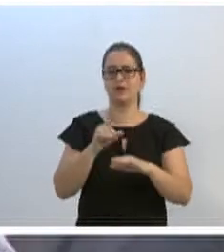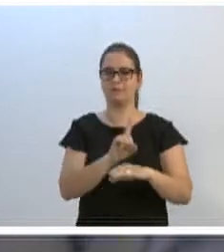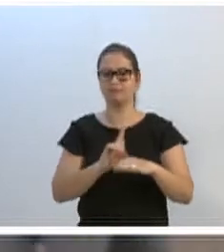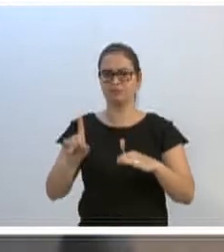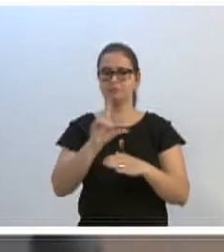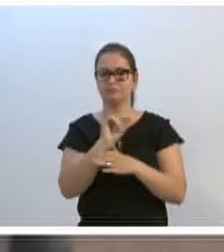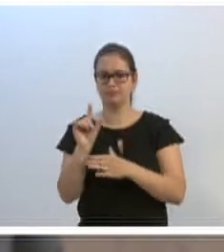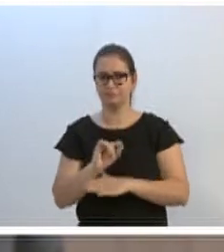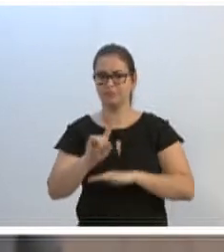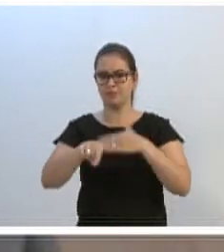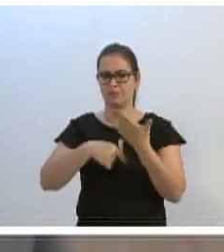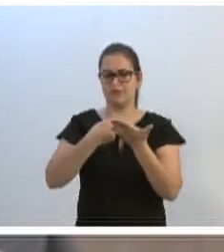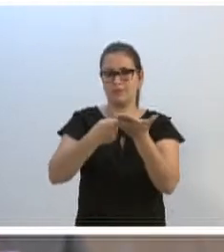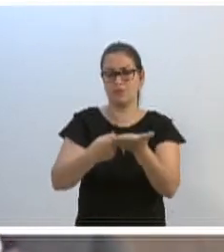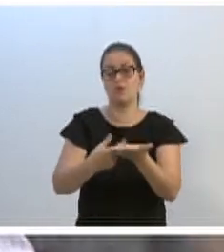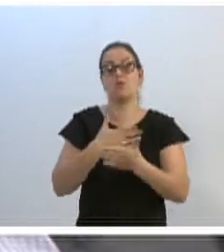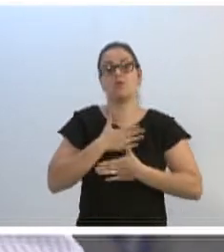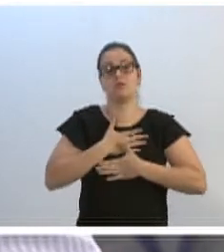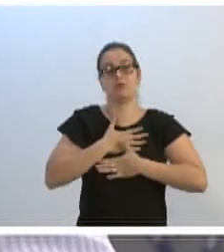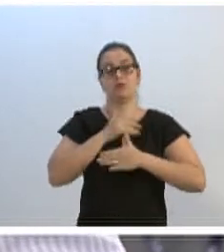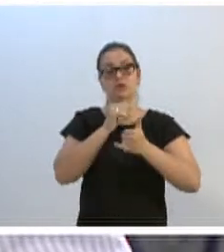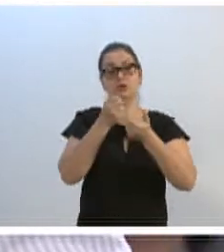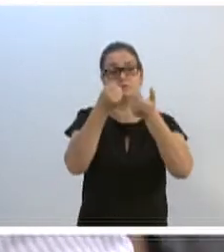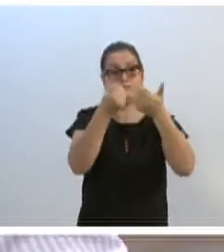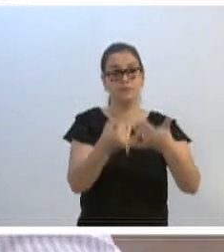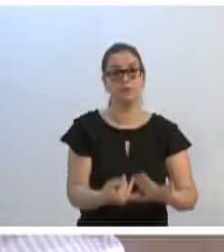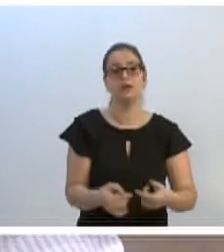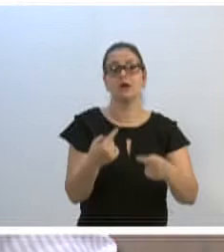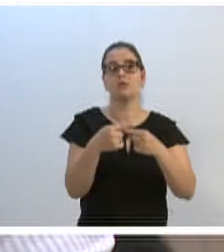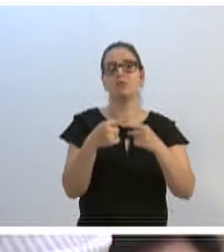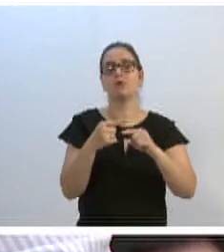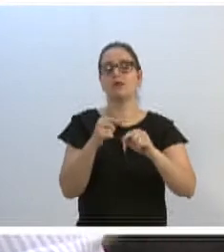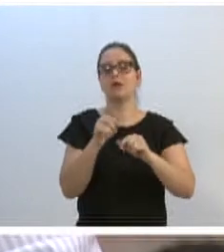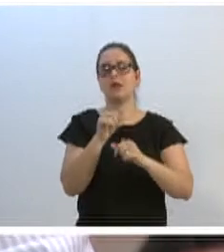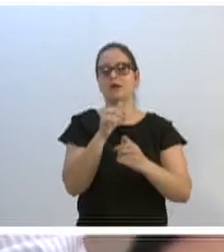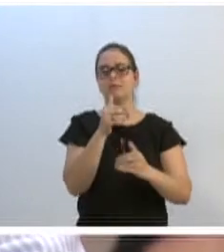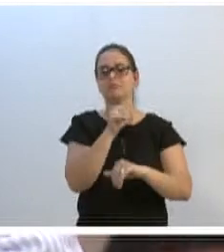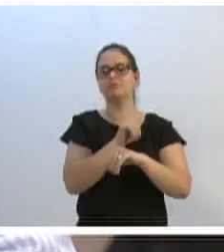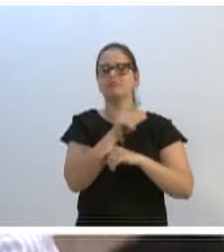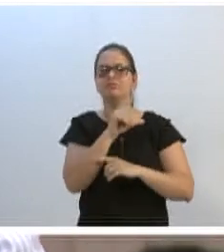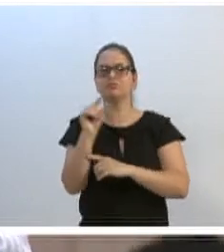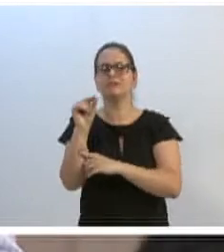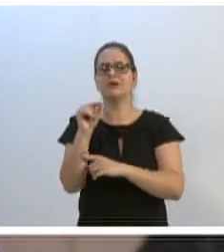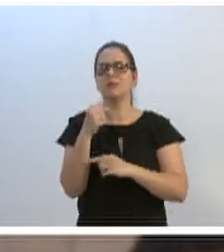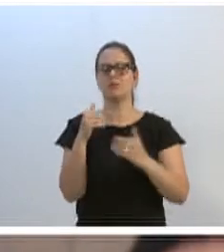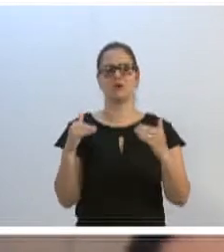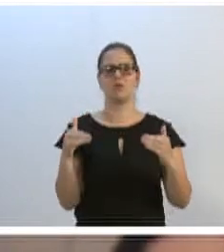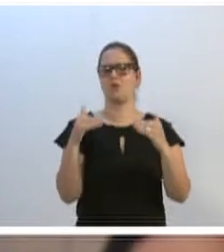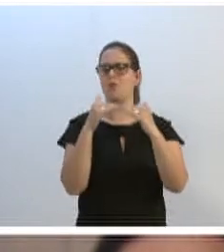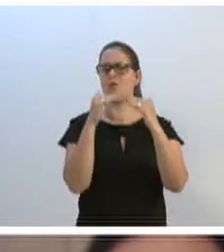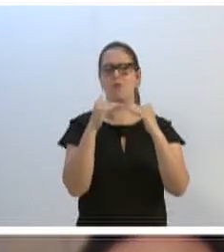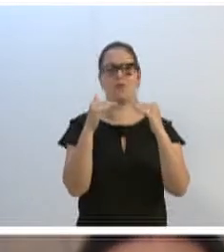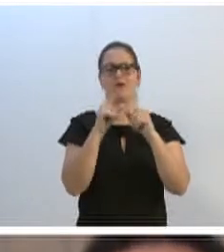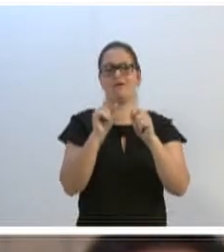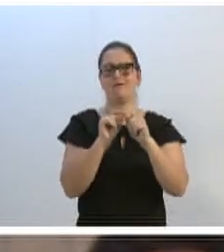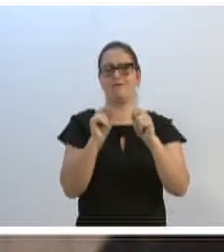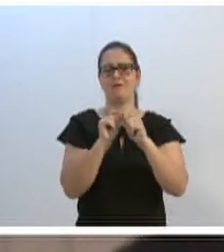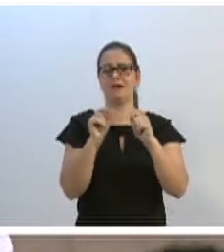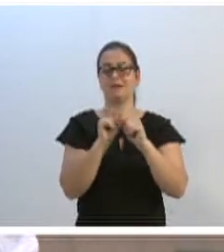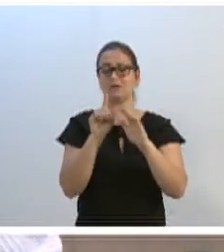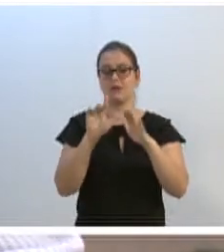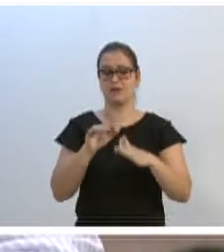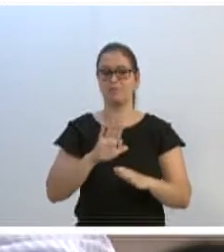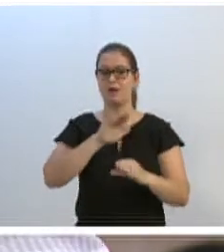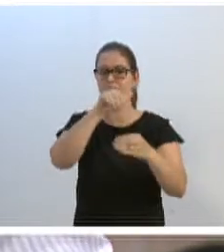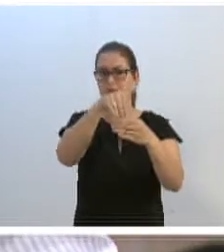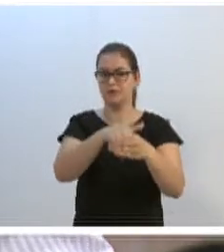gostaria de colocar de que a gente se ausentou em função de não concordar em fazer uma eleição para a segunda maior